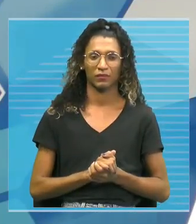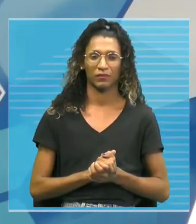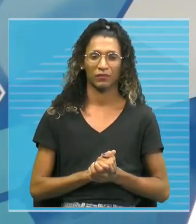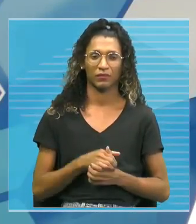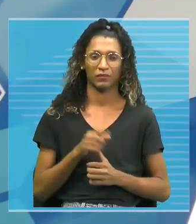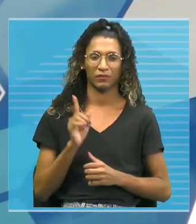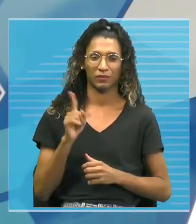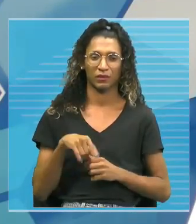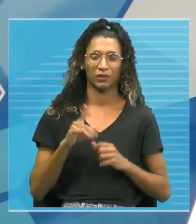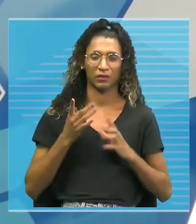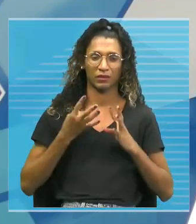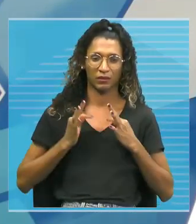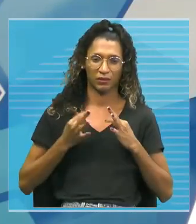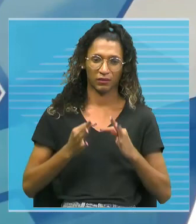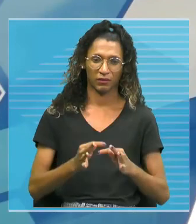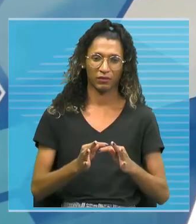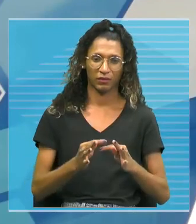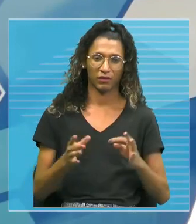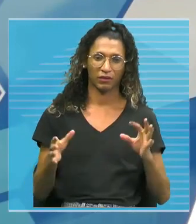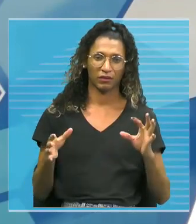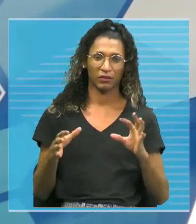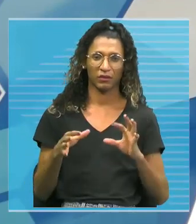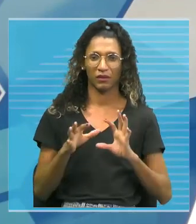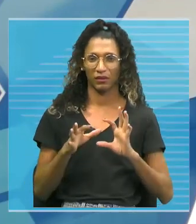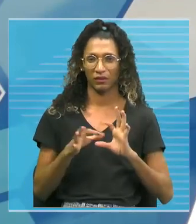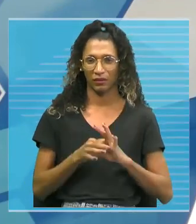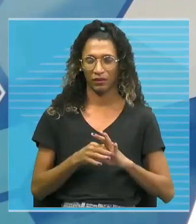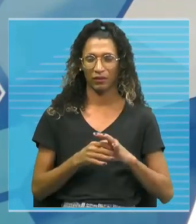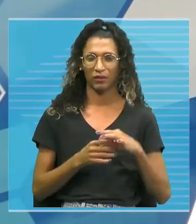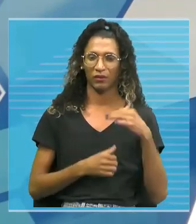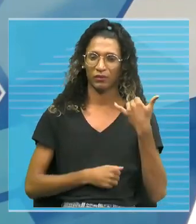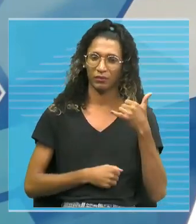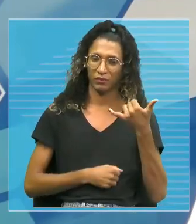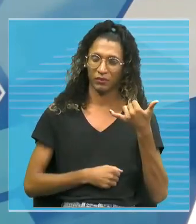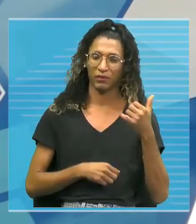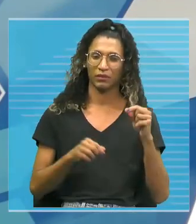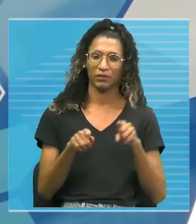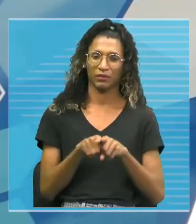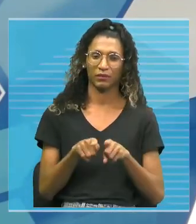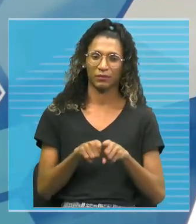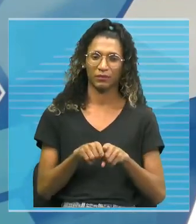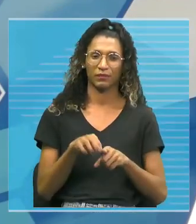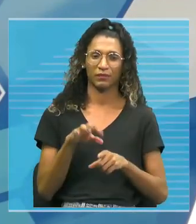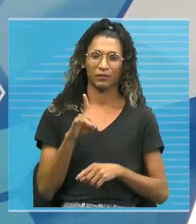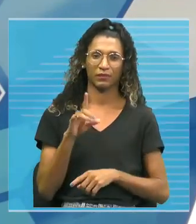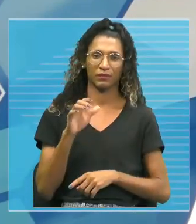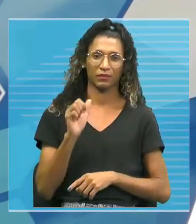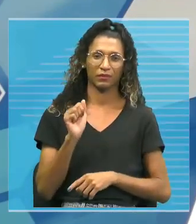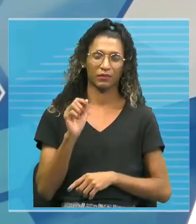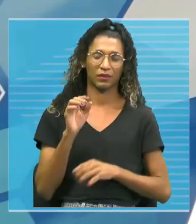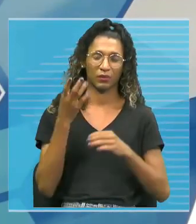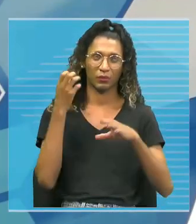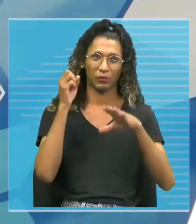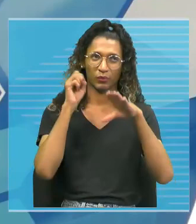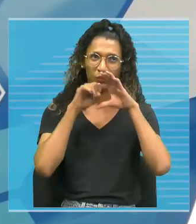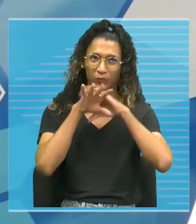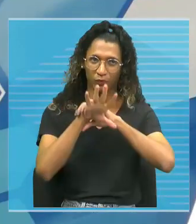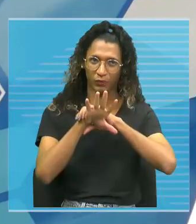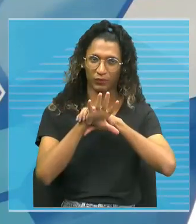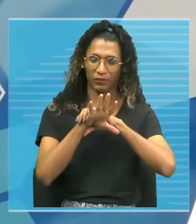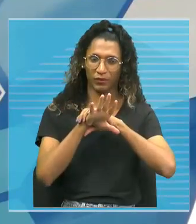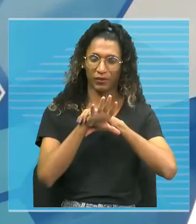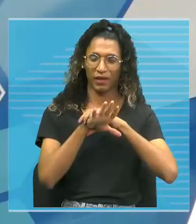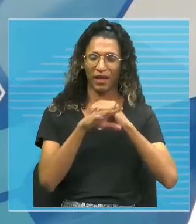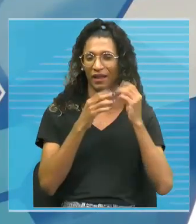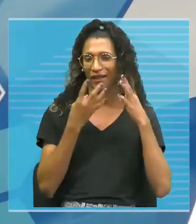Tecnologia que está conectada ao celular, que está conectada ao Data Show, que projeta a imagem.